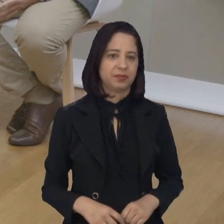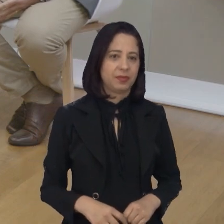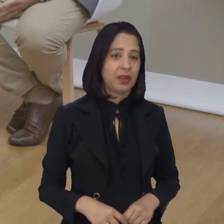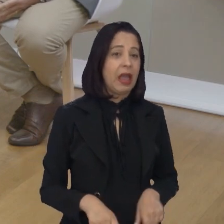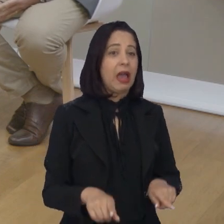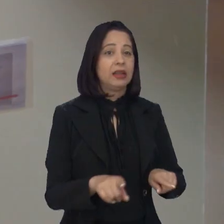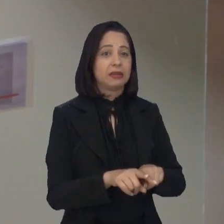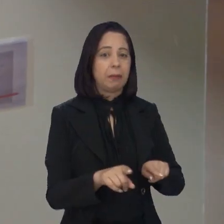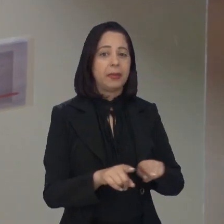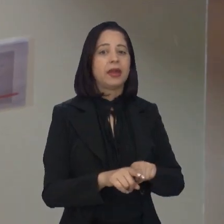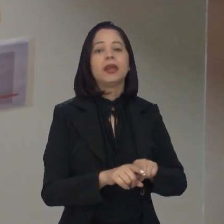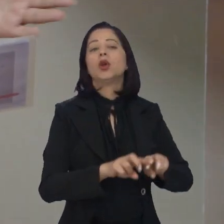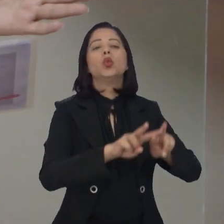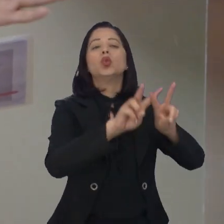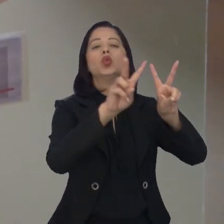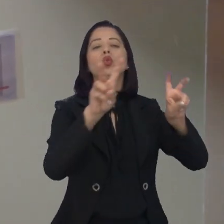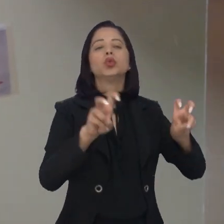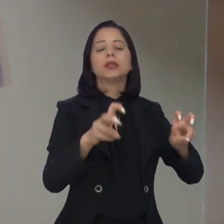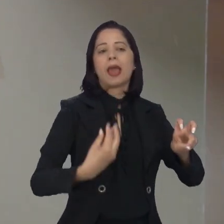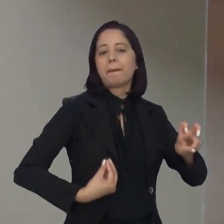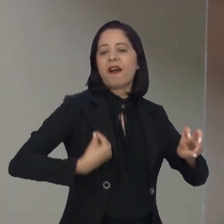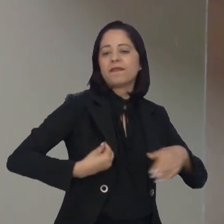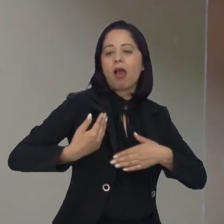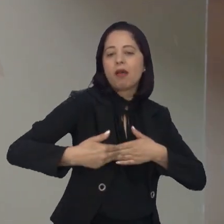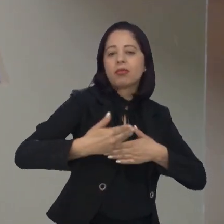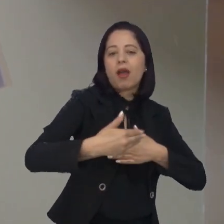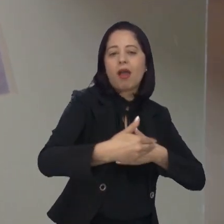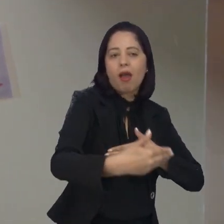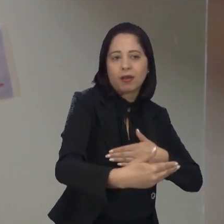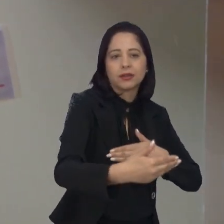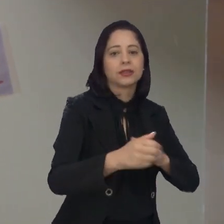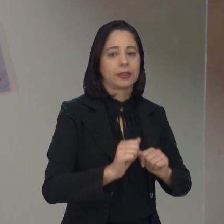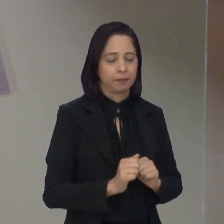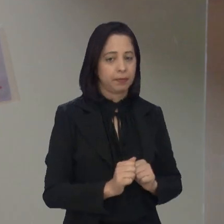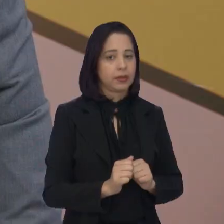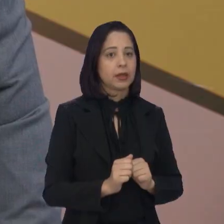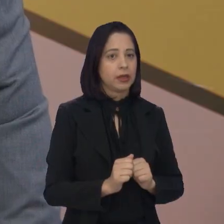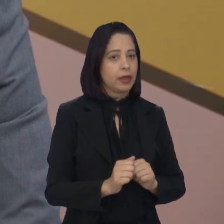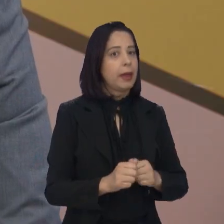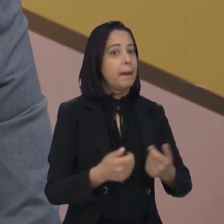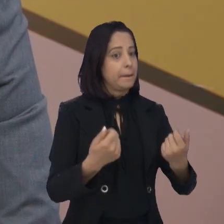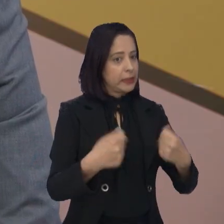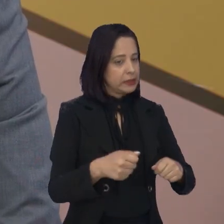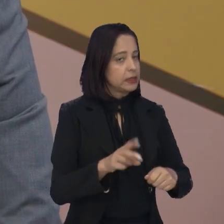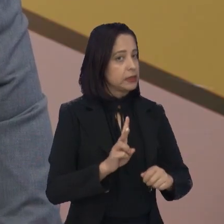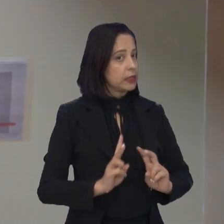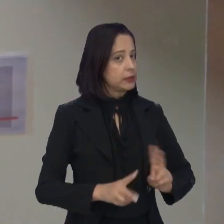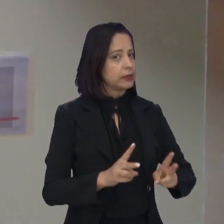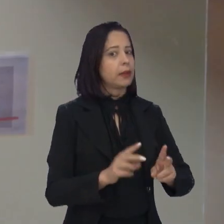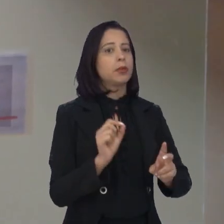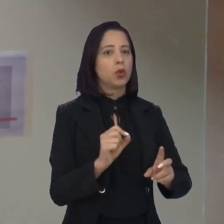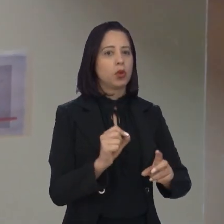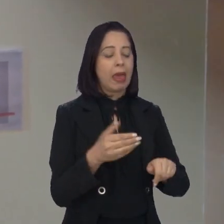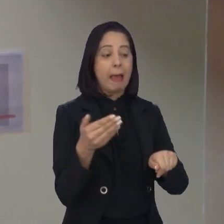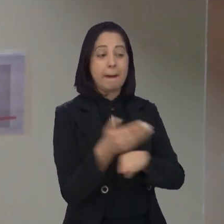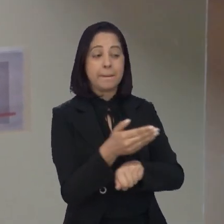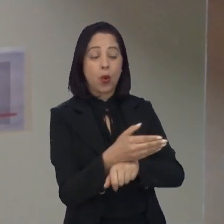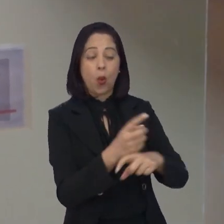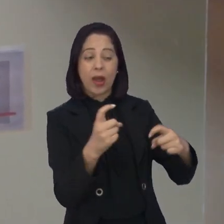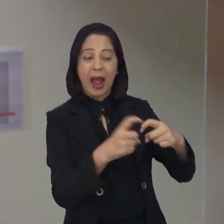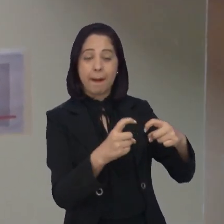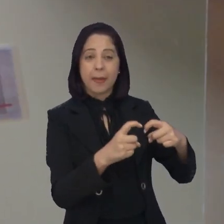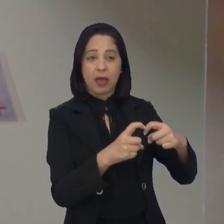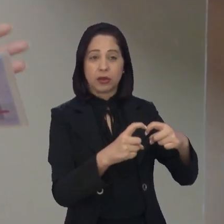está aqui falando sobre a longevidade, não dá para deixar o geriatra de lado. Qual que é a idade ideal para eu procurar